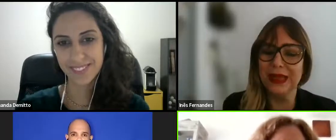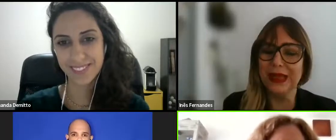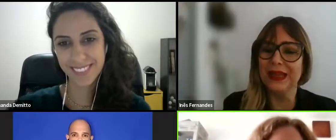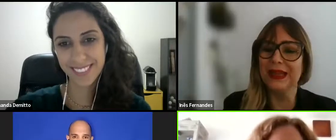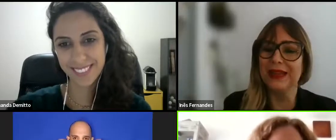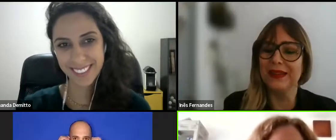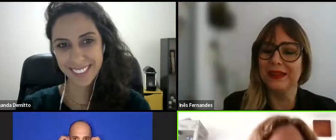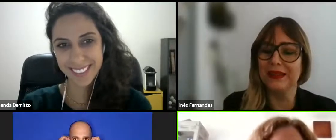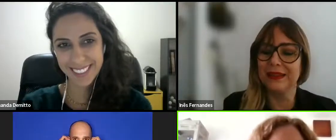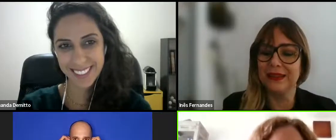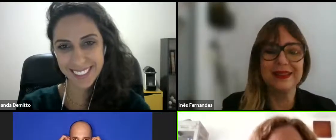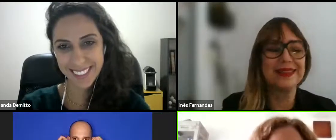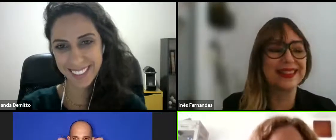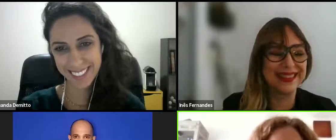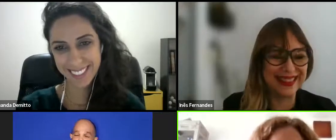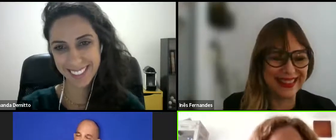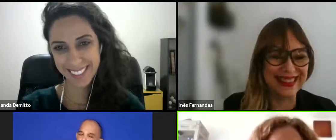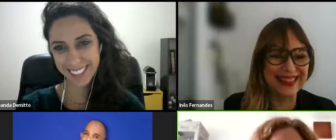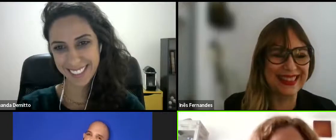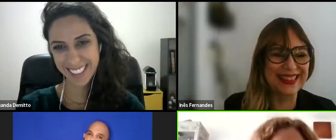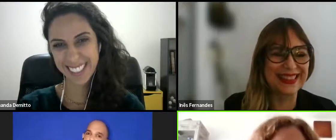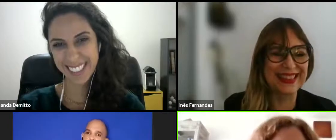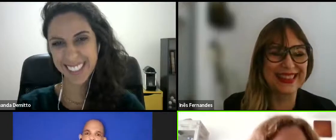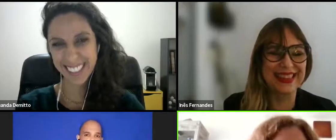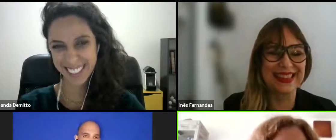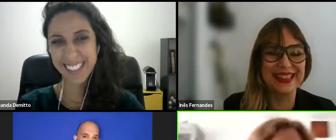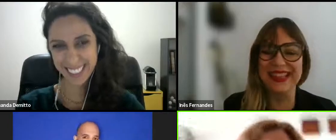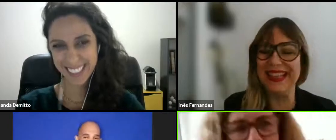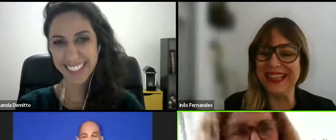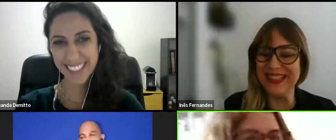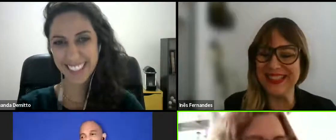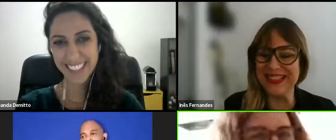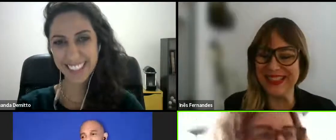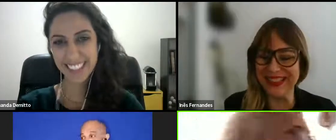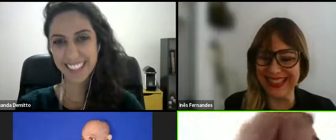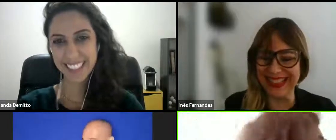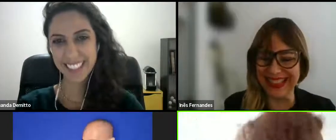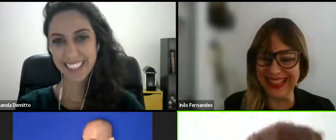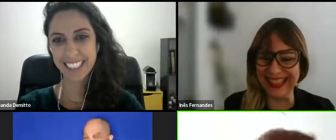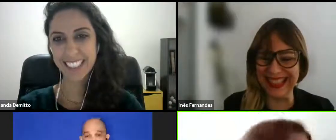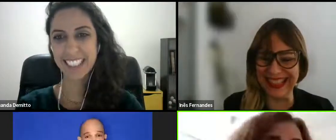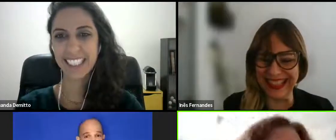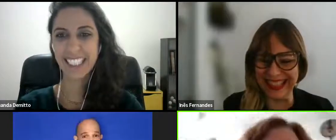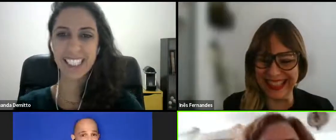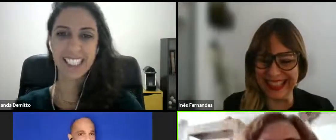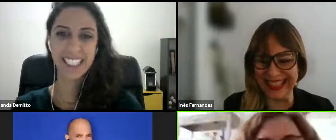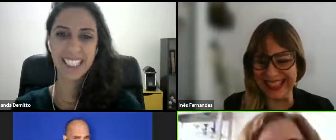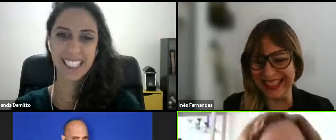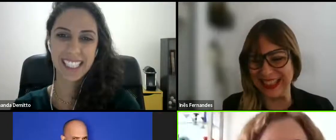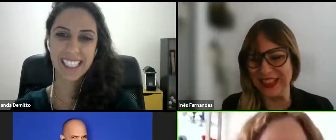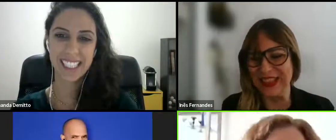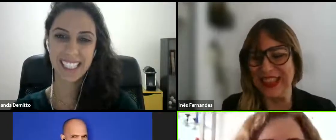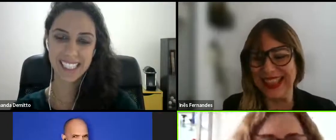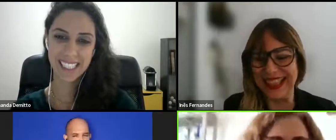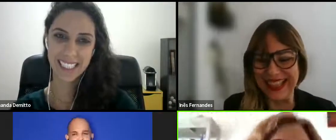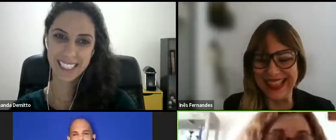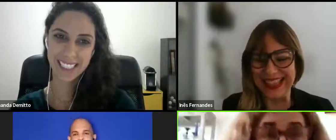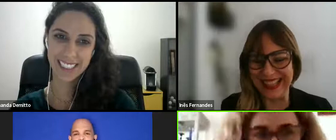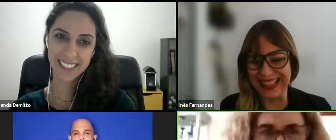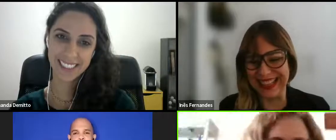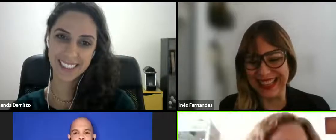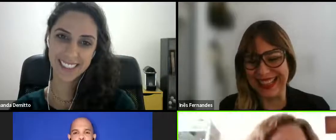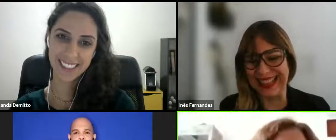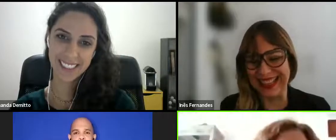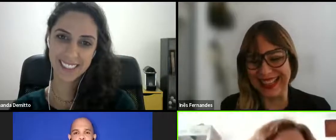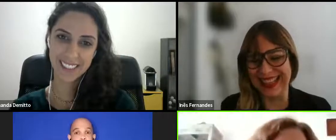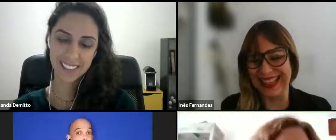Bom, então eu vou complementar o tempo da Fernanda, né, Inês? Eu já estou aqui treinada. E eu queria, primeiro